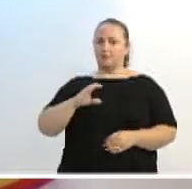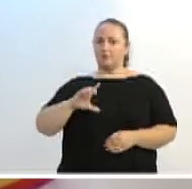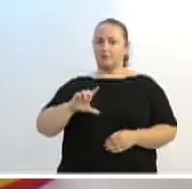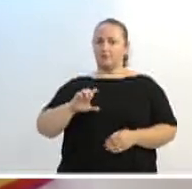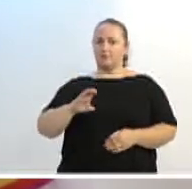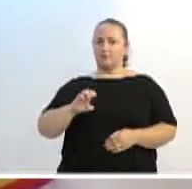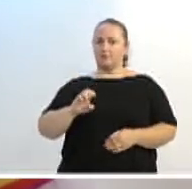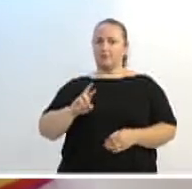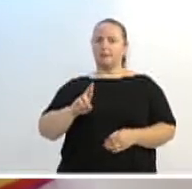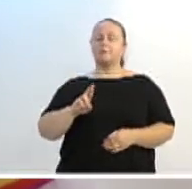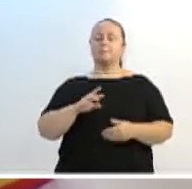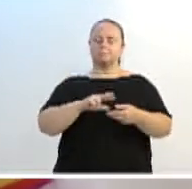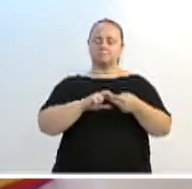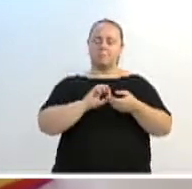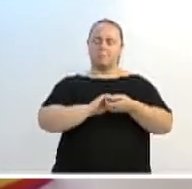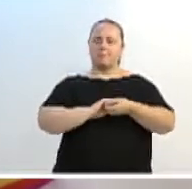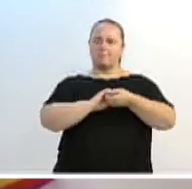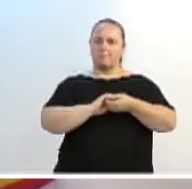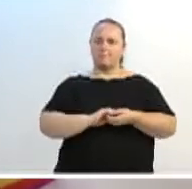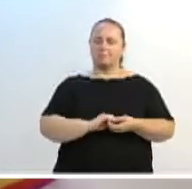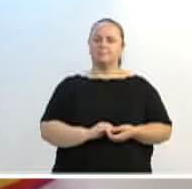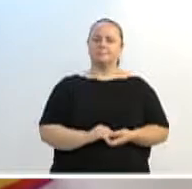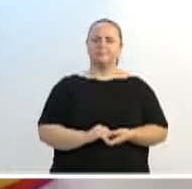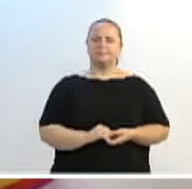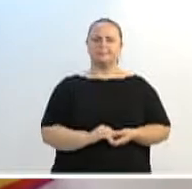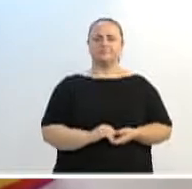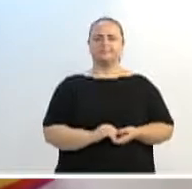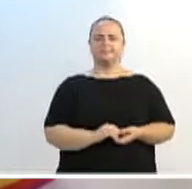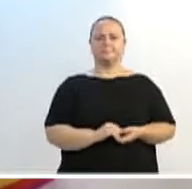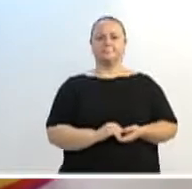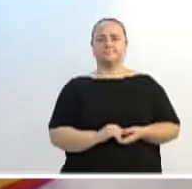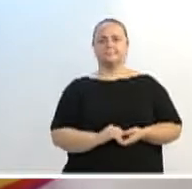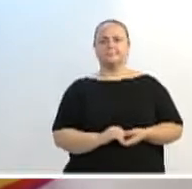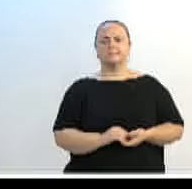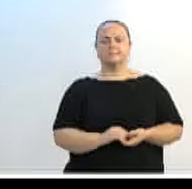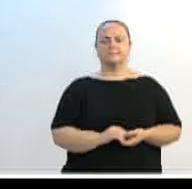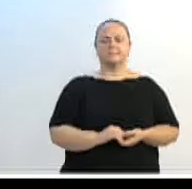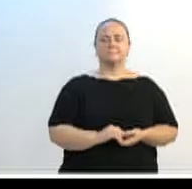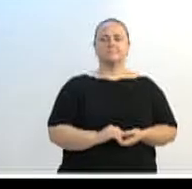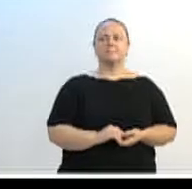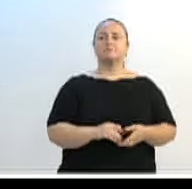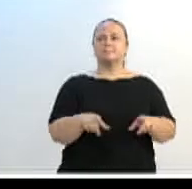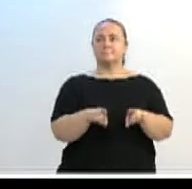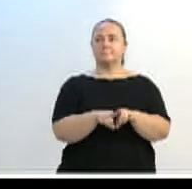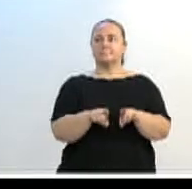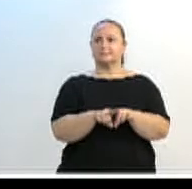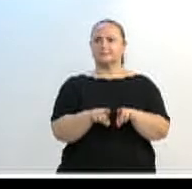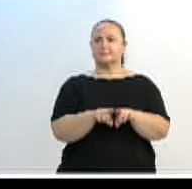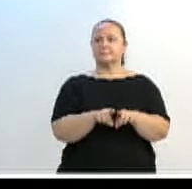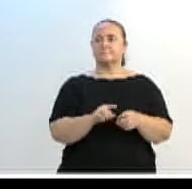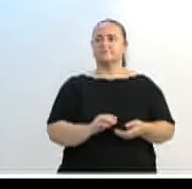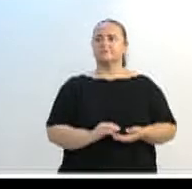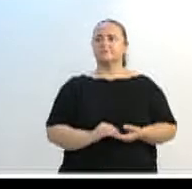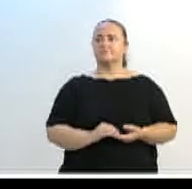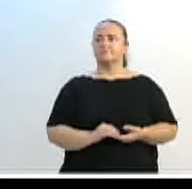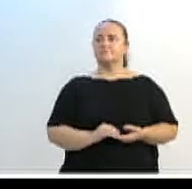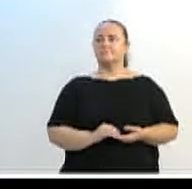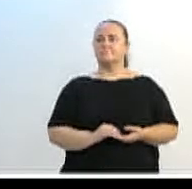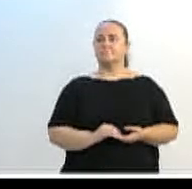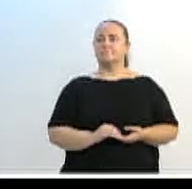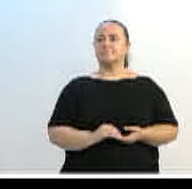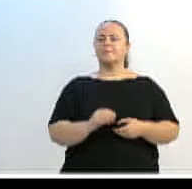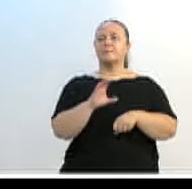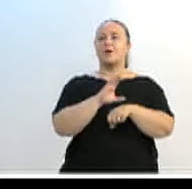ações, então parabenizo. Também tivemos a próxima foto, Ari. Teve um curso